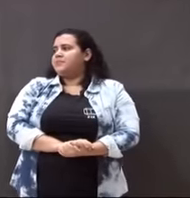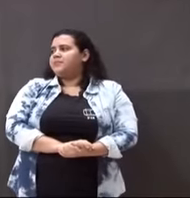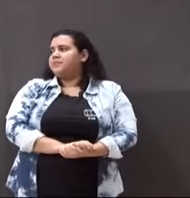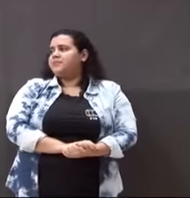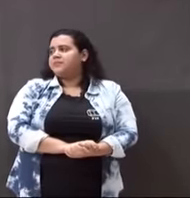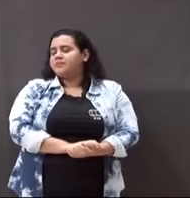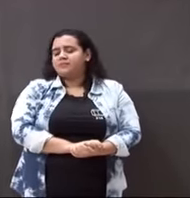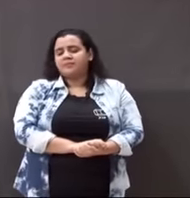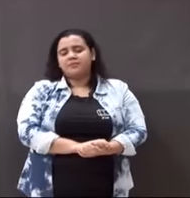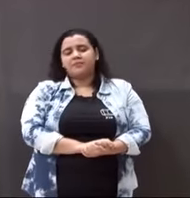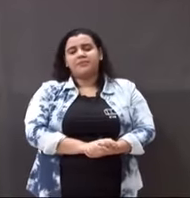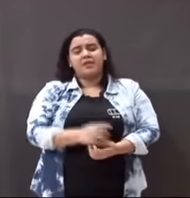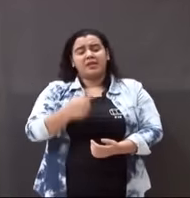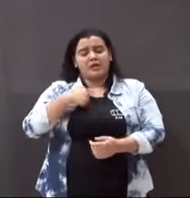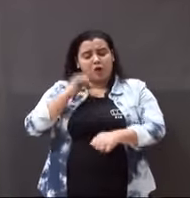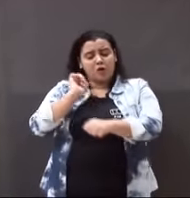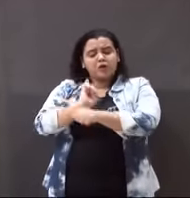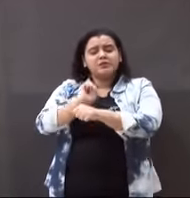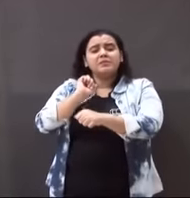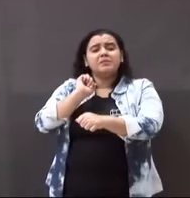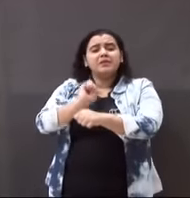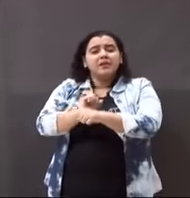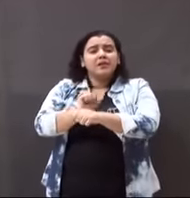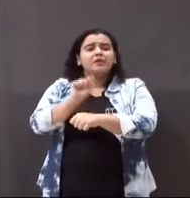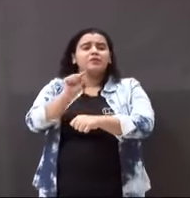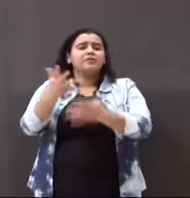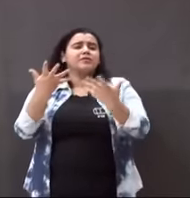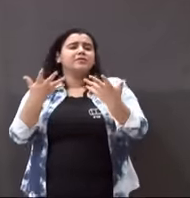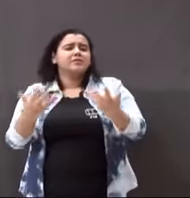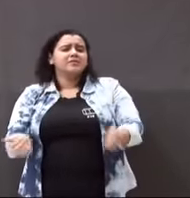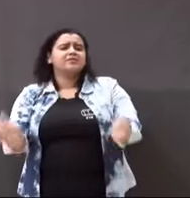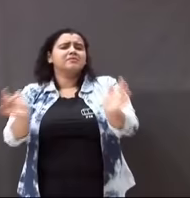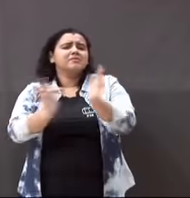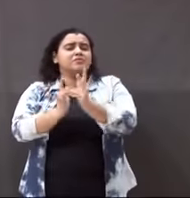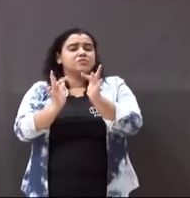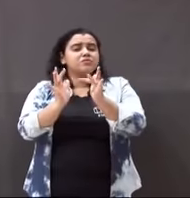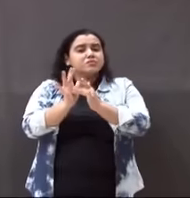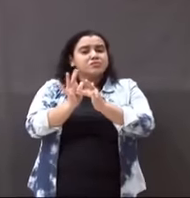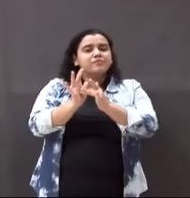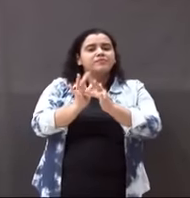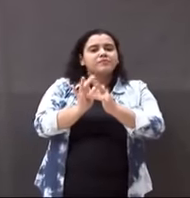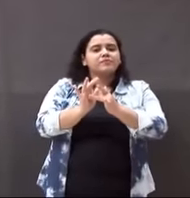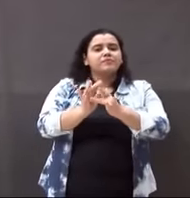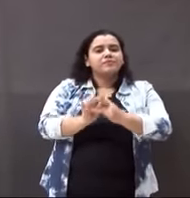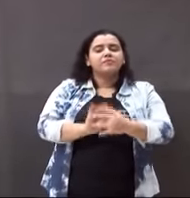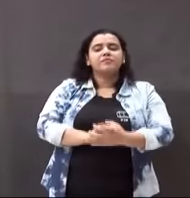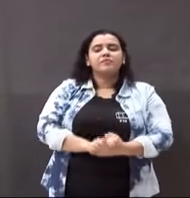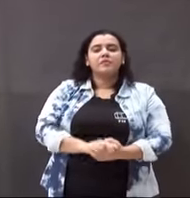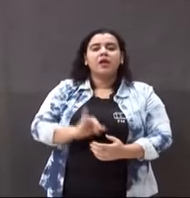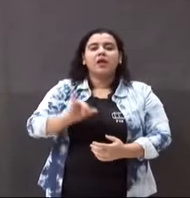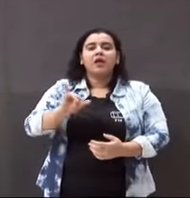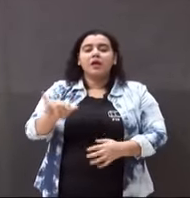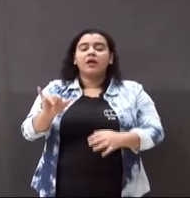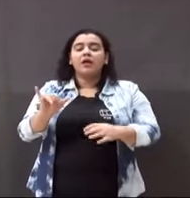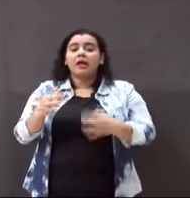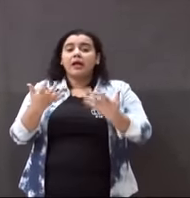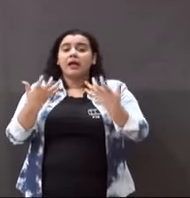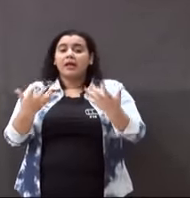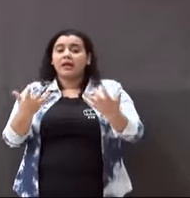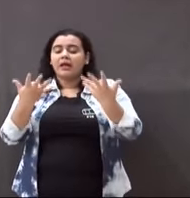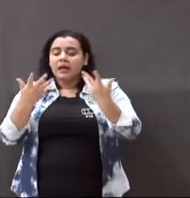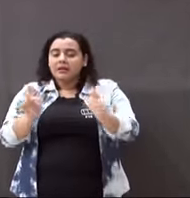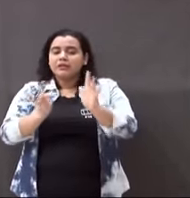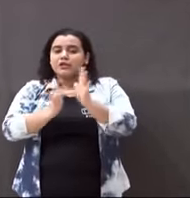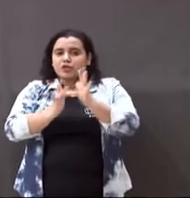Tô te esperando. Deixa eu te abrir a real. Você não vai conseguir escapar hoje, porque a graça